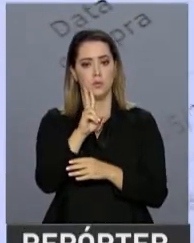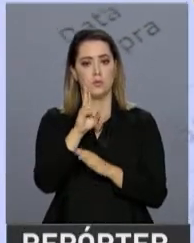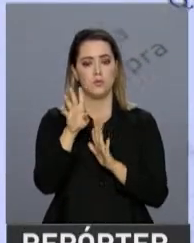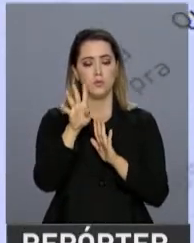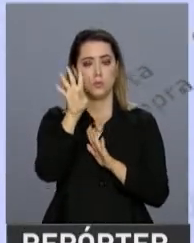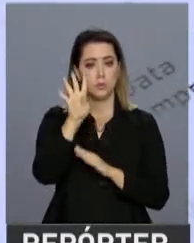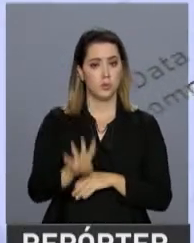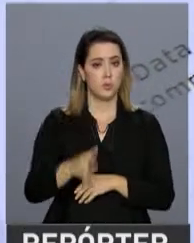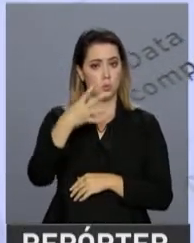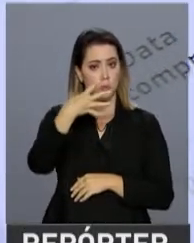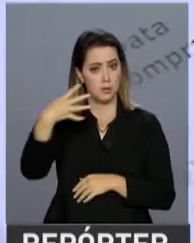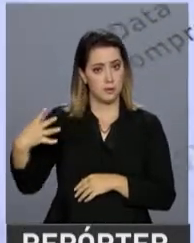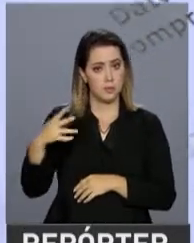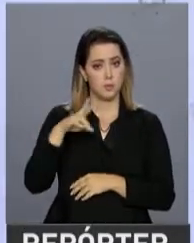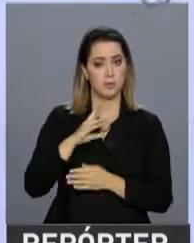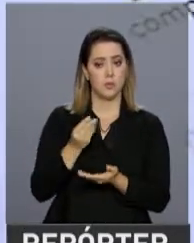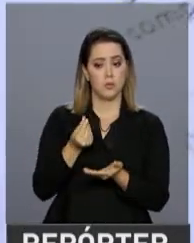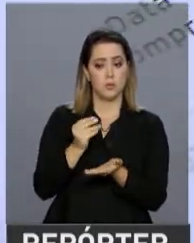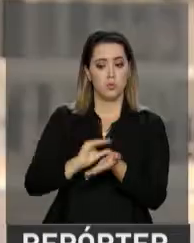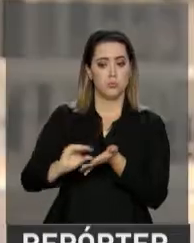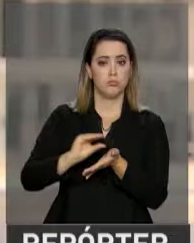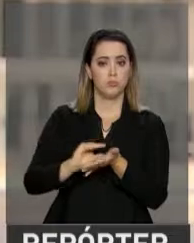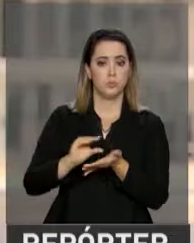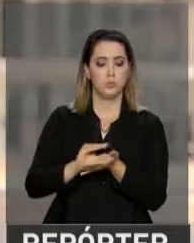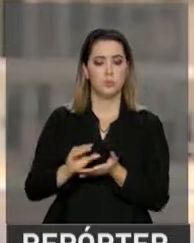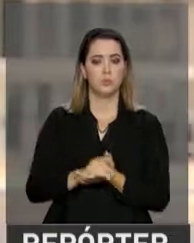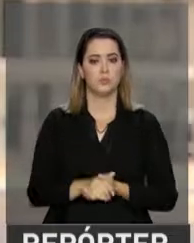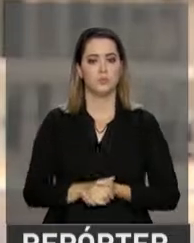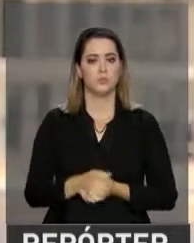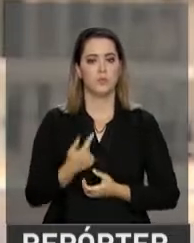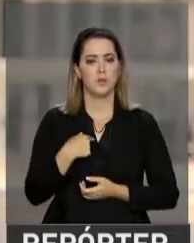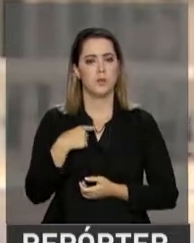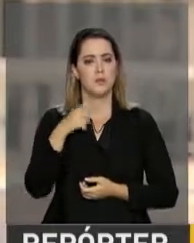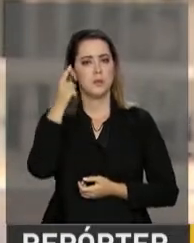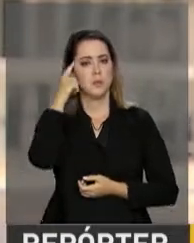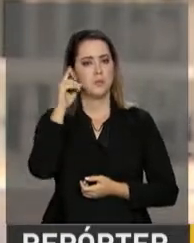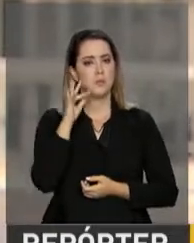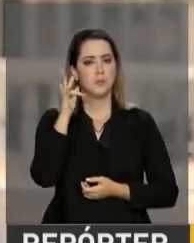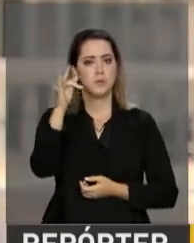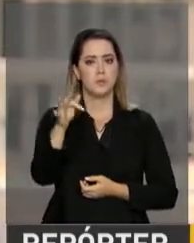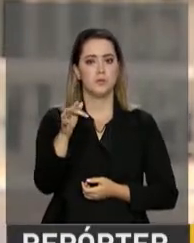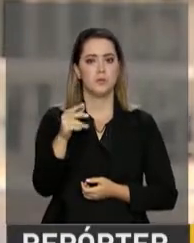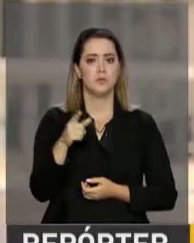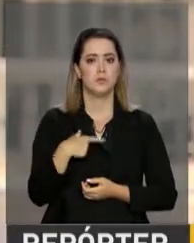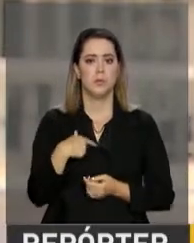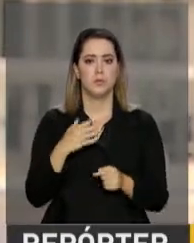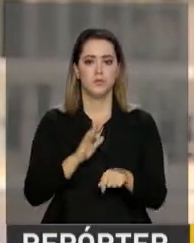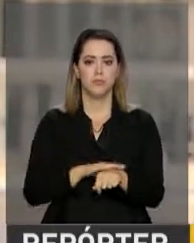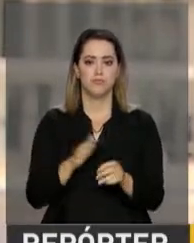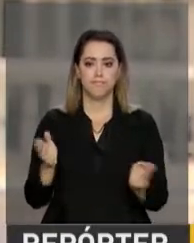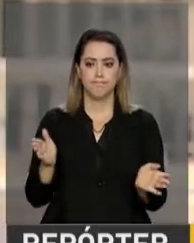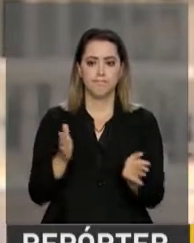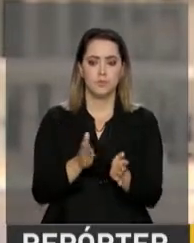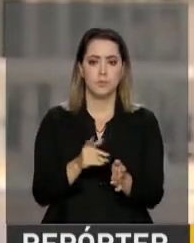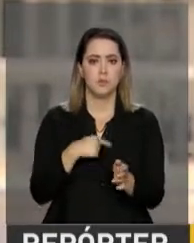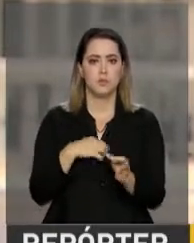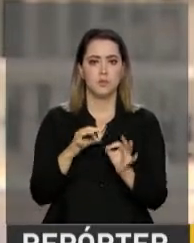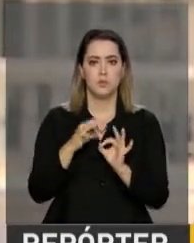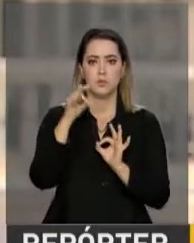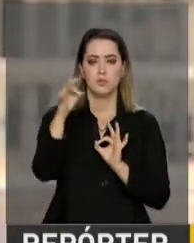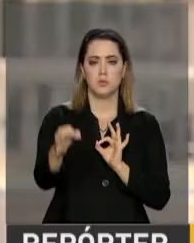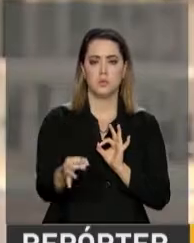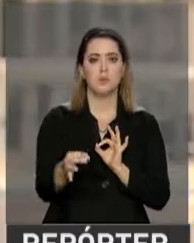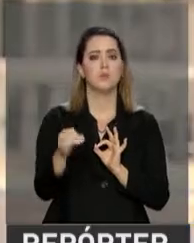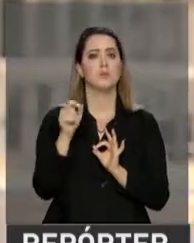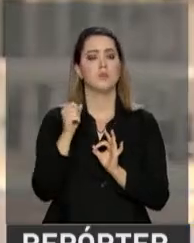ao longo do mês investe o que pode no futuro é tanto a curto prazo quando a longo prazo com